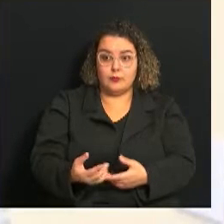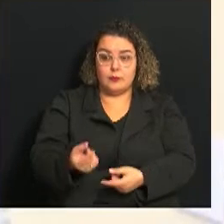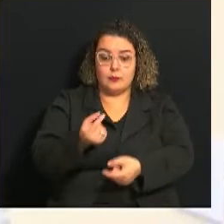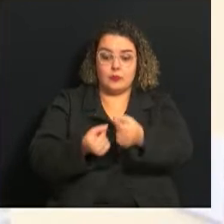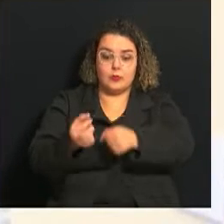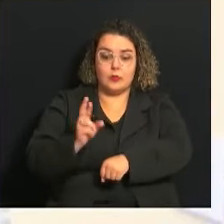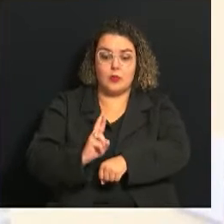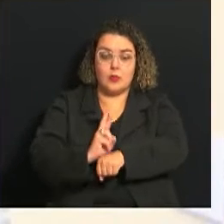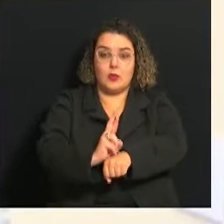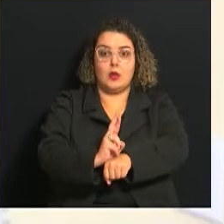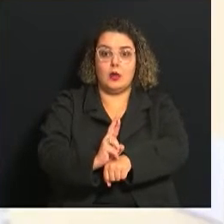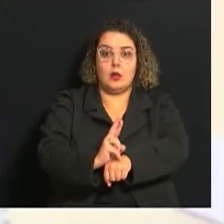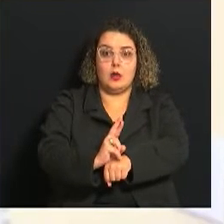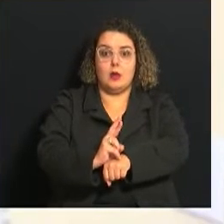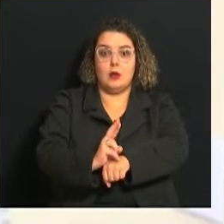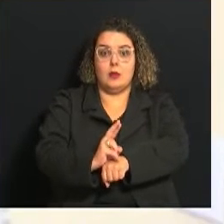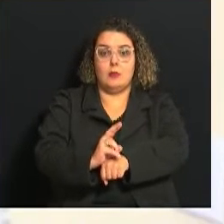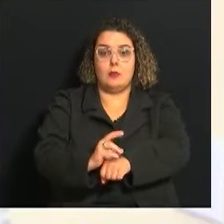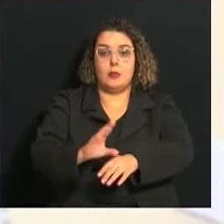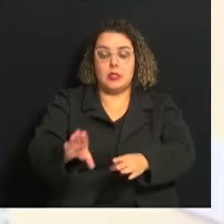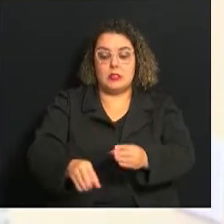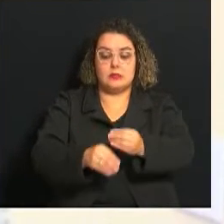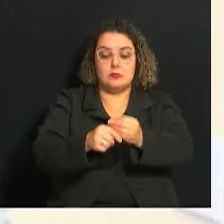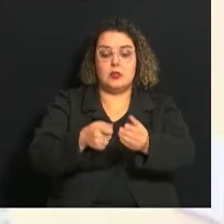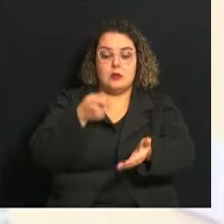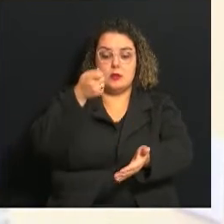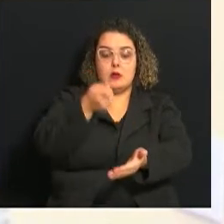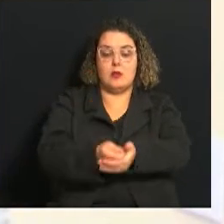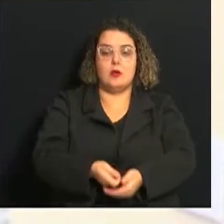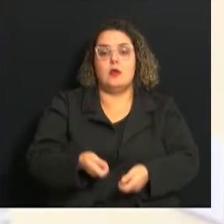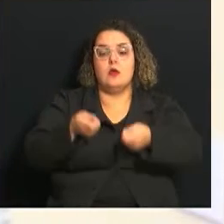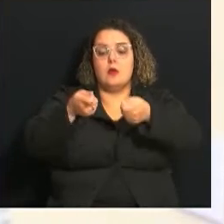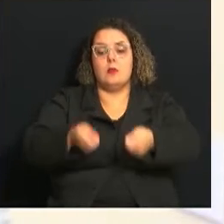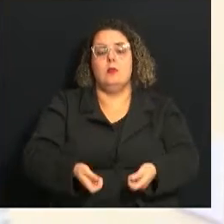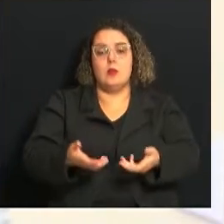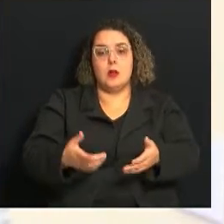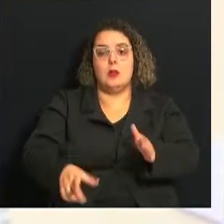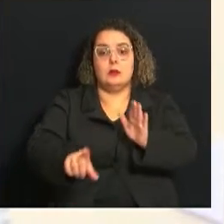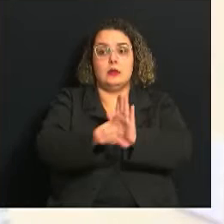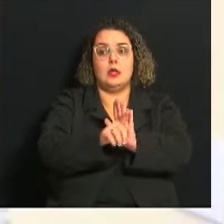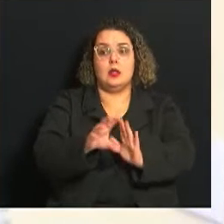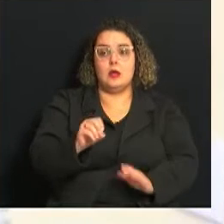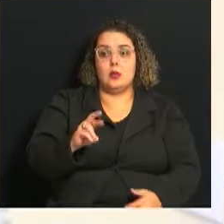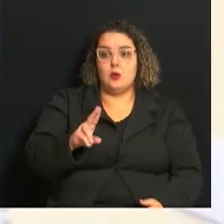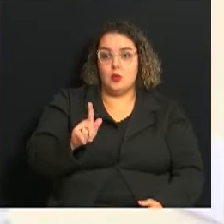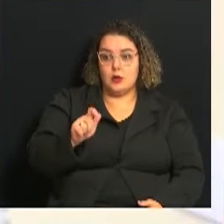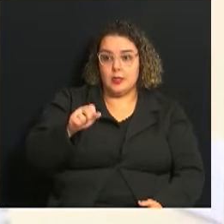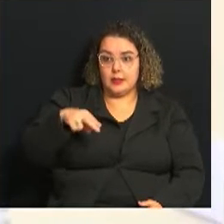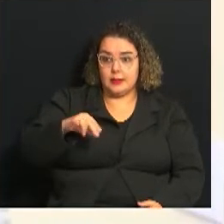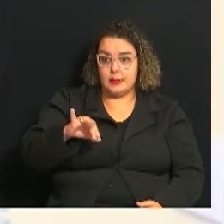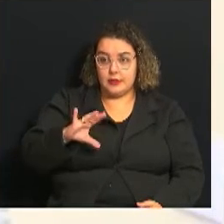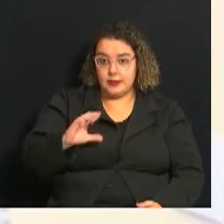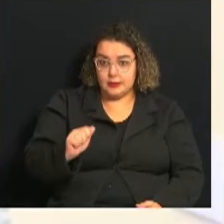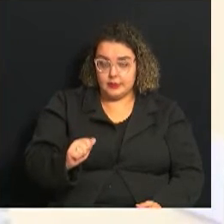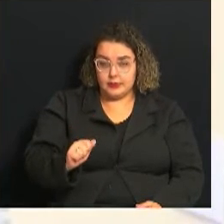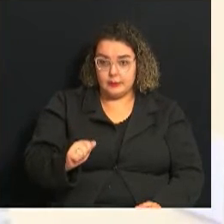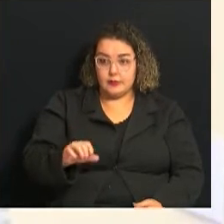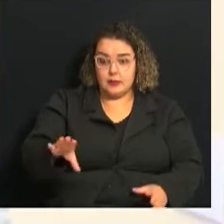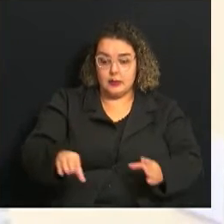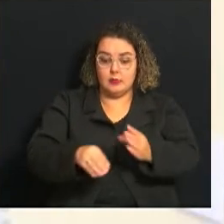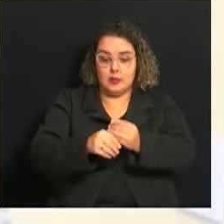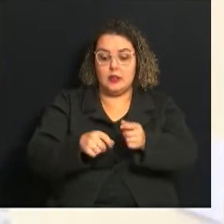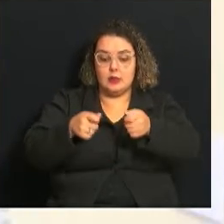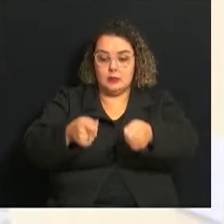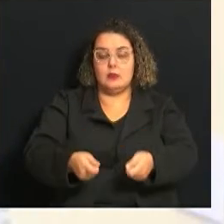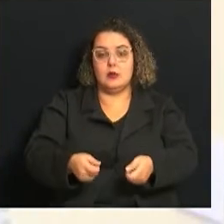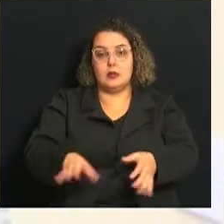emendas impositivas que a Câmara aprovou uma alteração na lei orgânica, criando a emenda impositiva. Então a gente está incluindo isso na lei